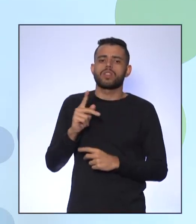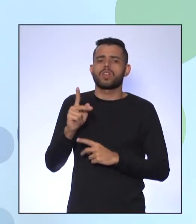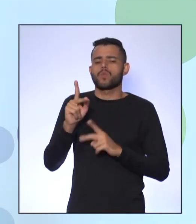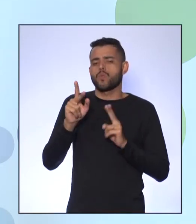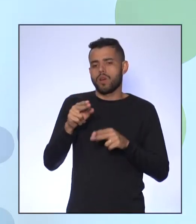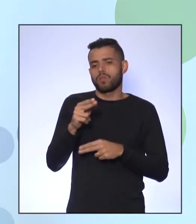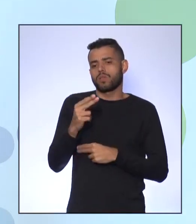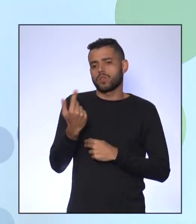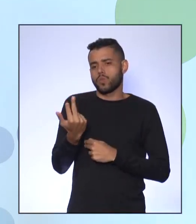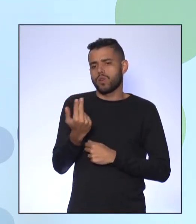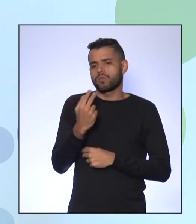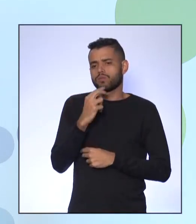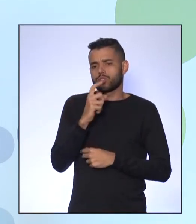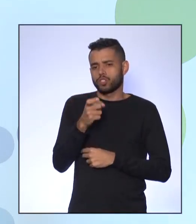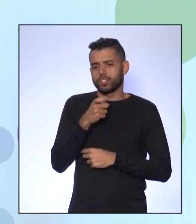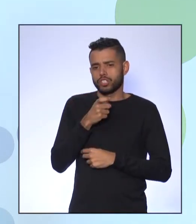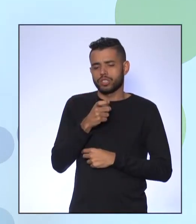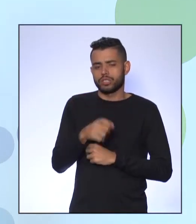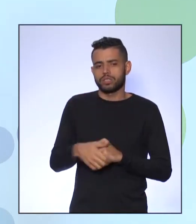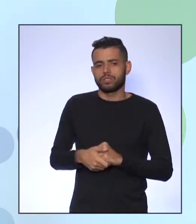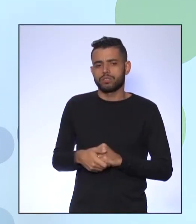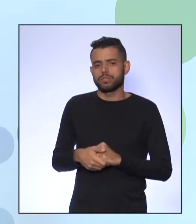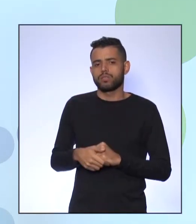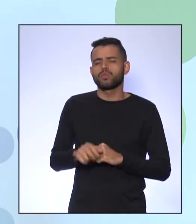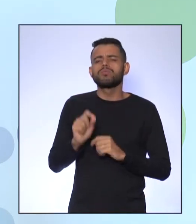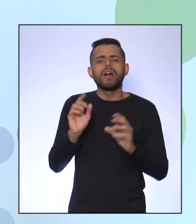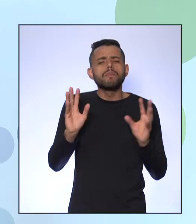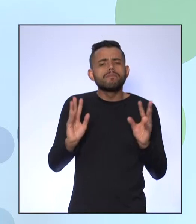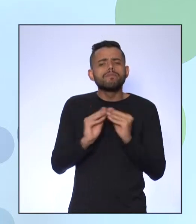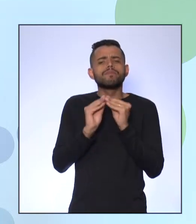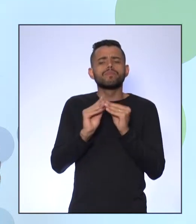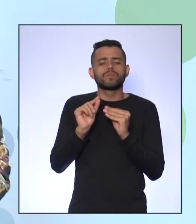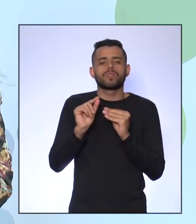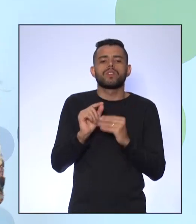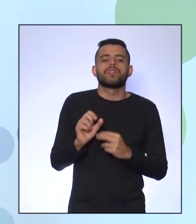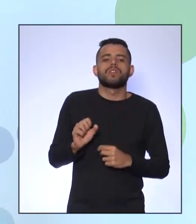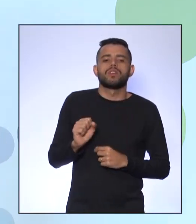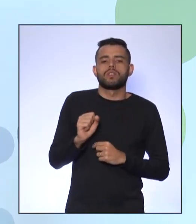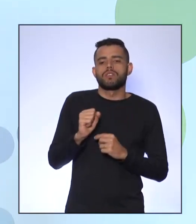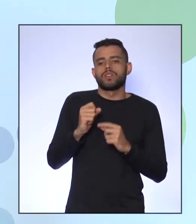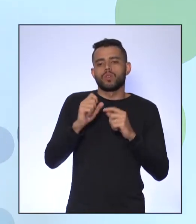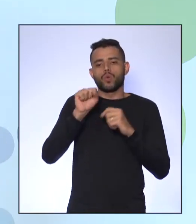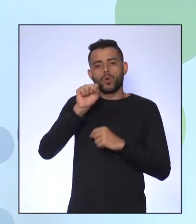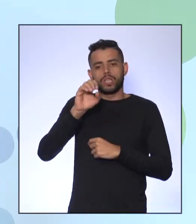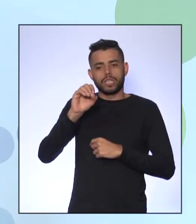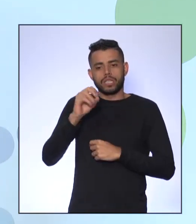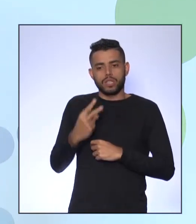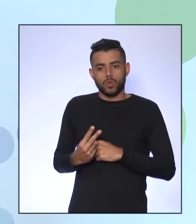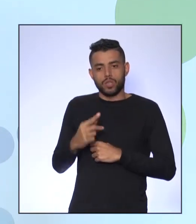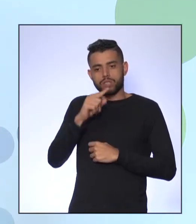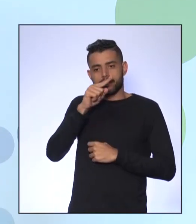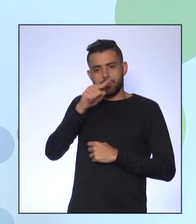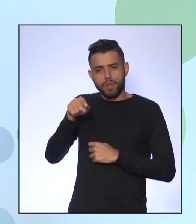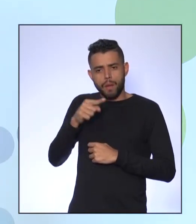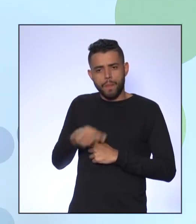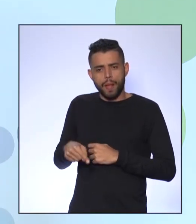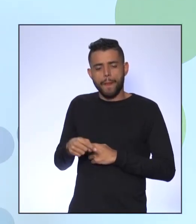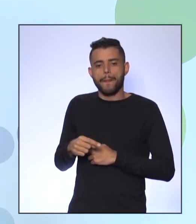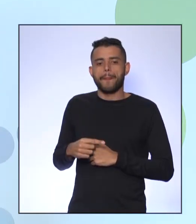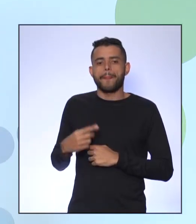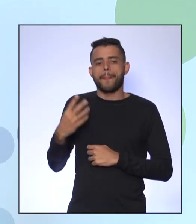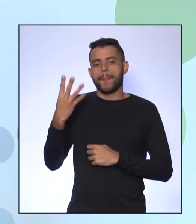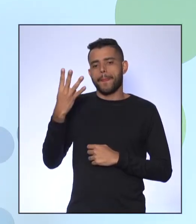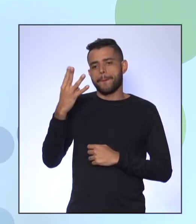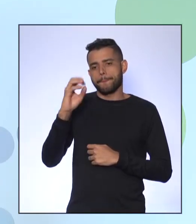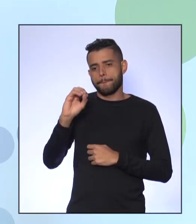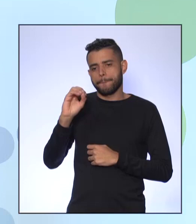x. O que eu posso simplificar aqui? O 80 com 2. Então, eu chego em 40 raiz de